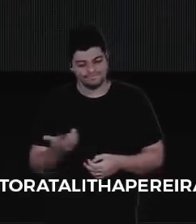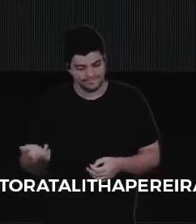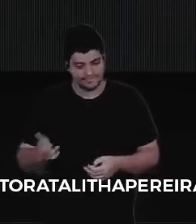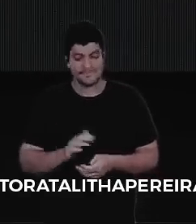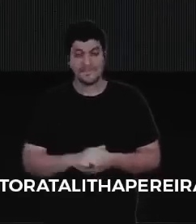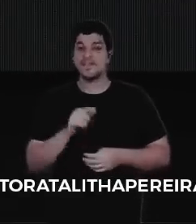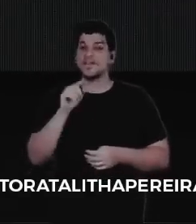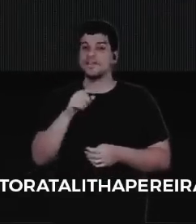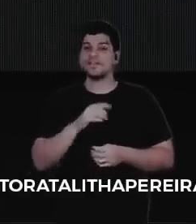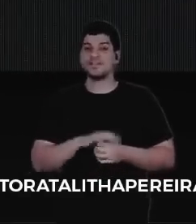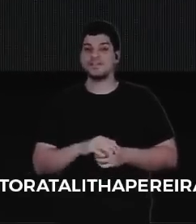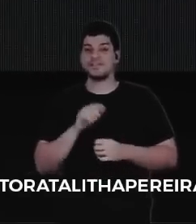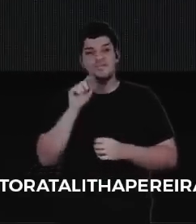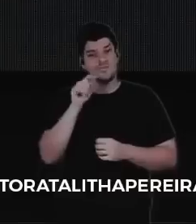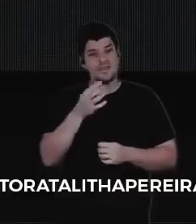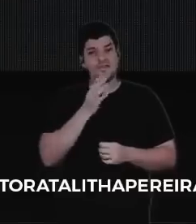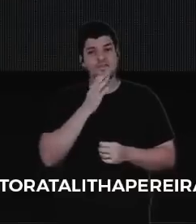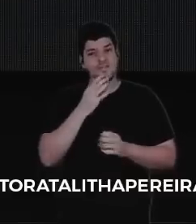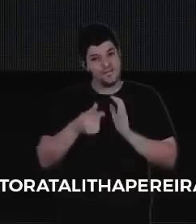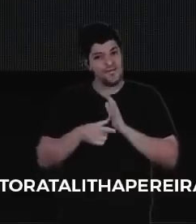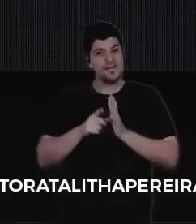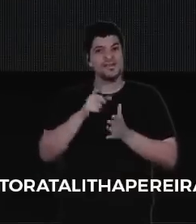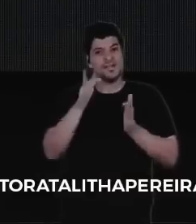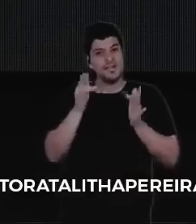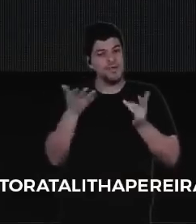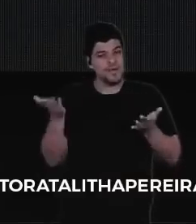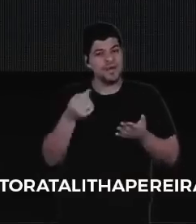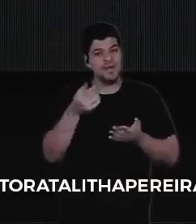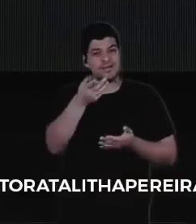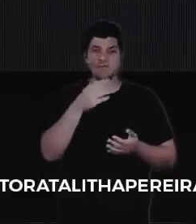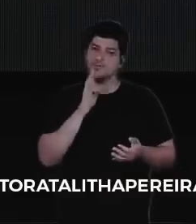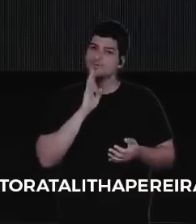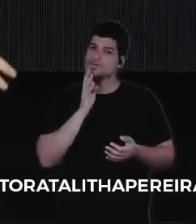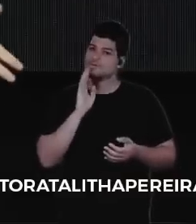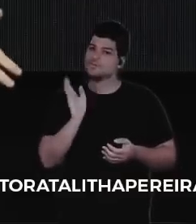Tu não conhecia não quando namorava com ela?